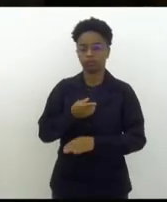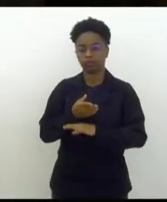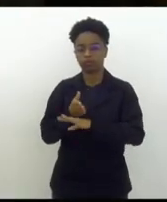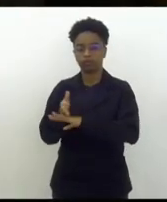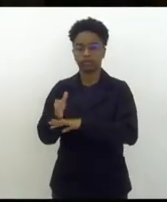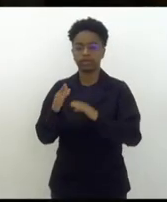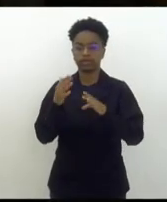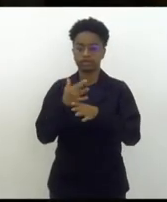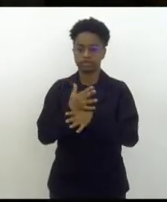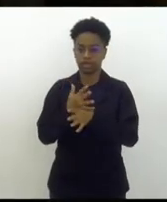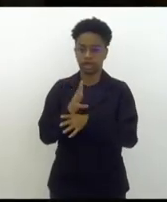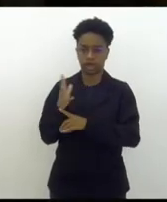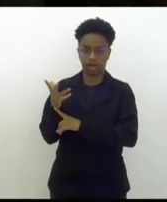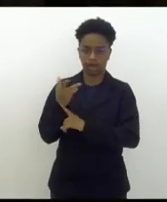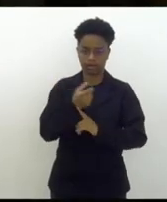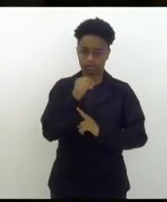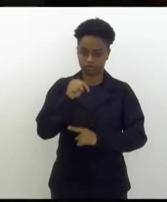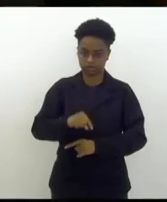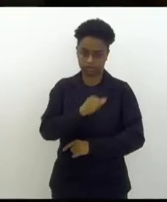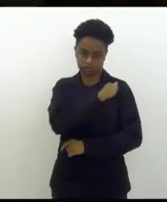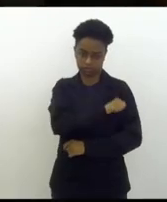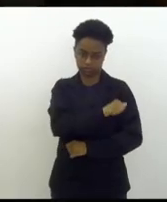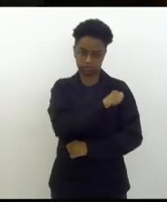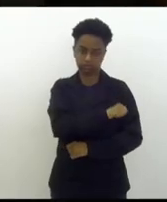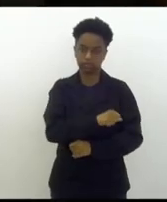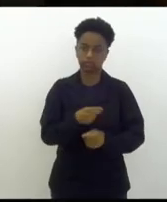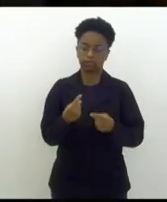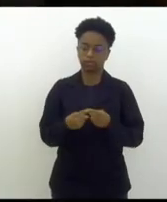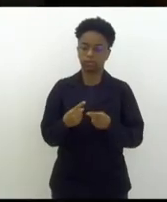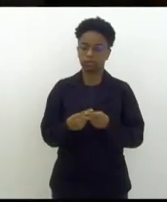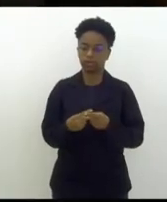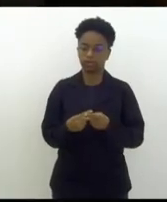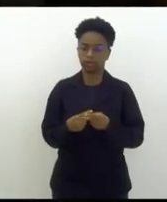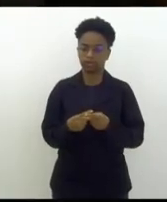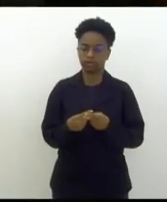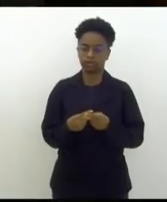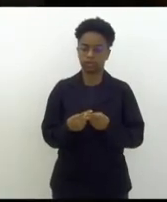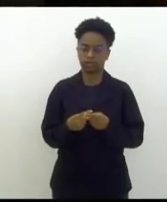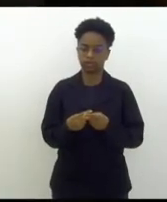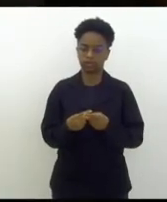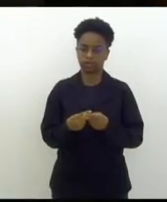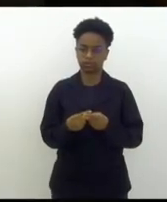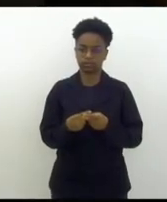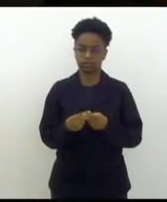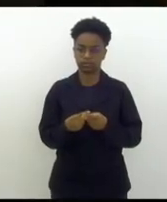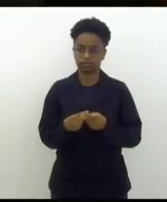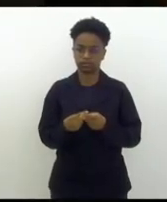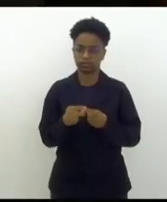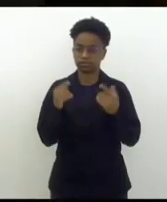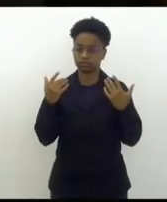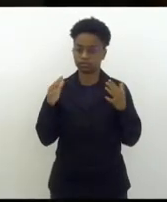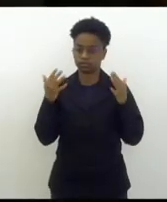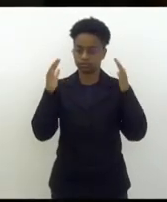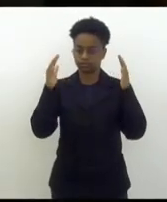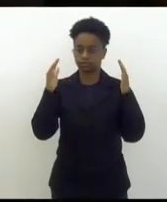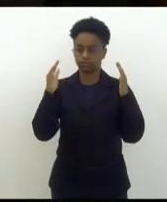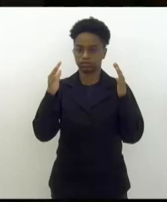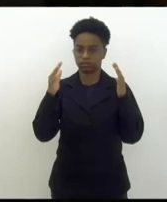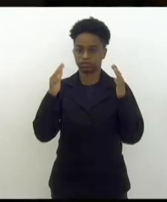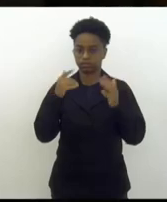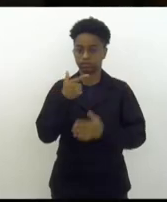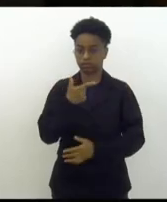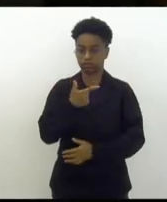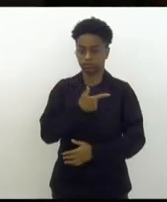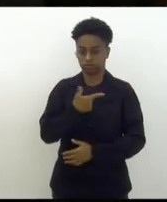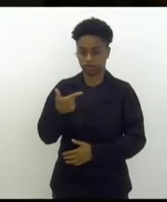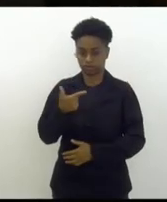das Artes aqui na cidade do Rio de Janeiro por ocasião da celebração da